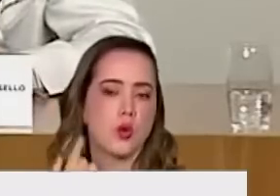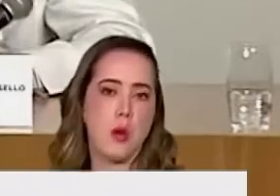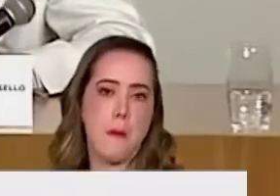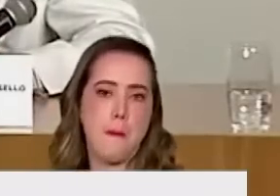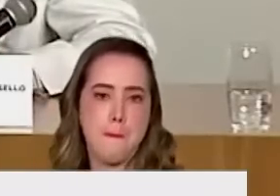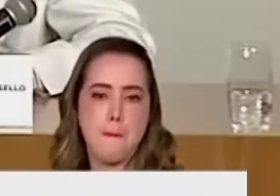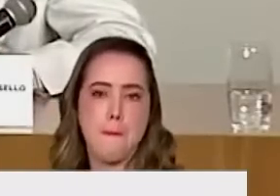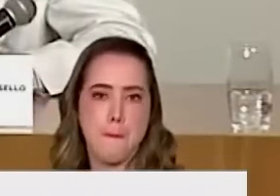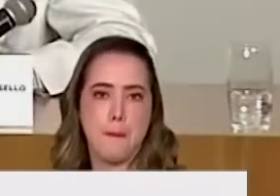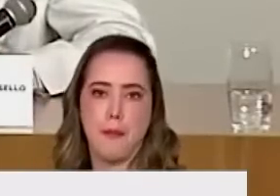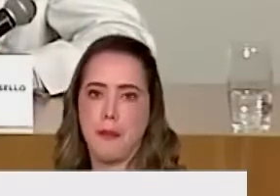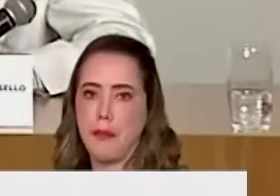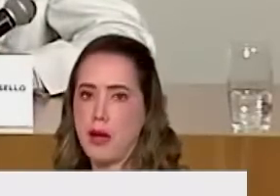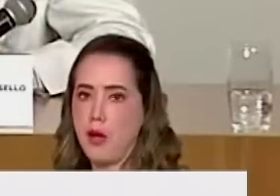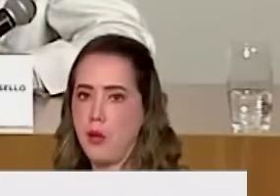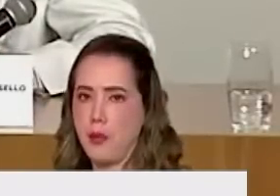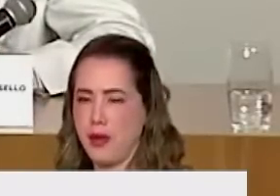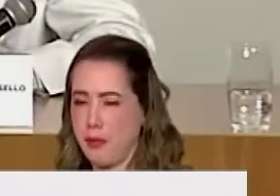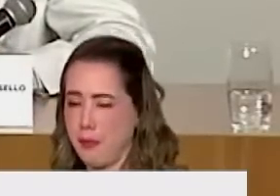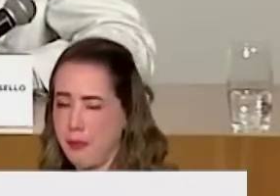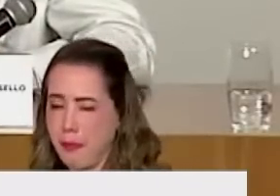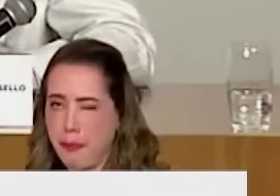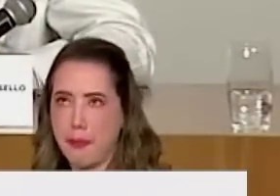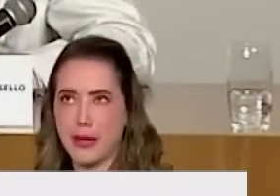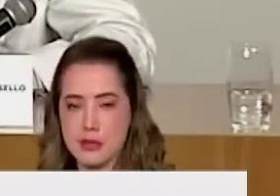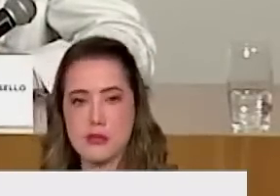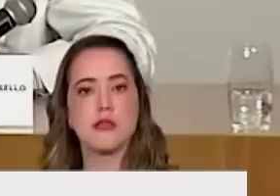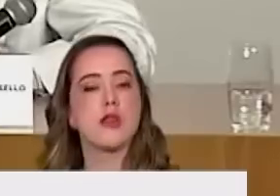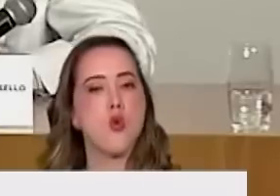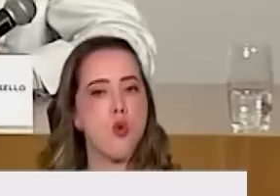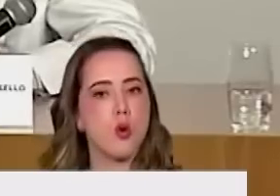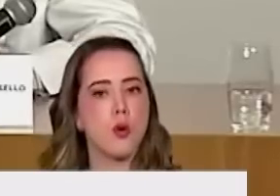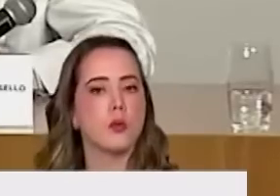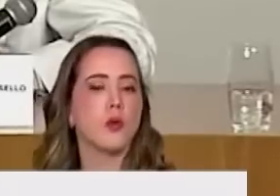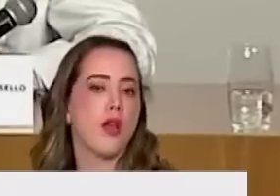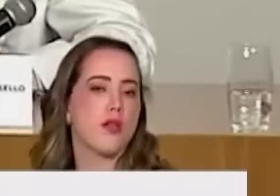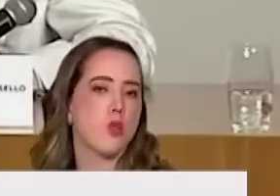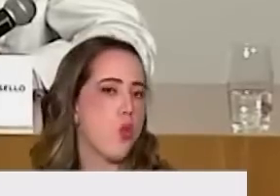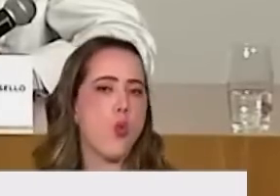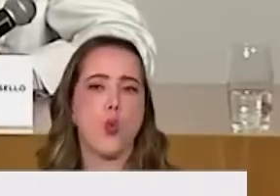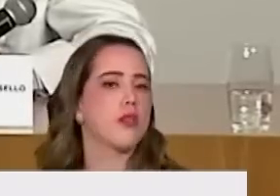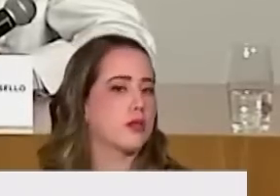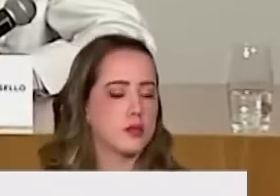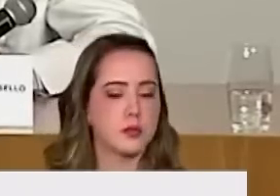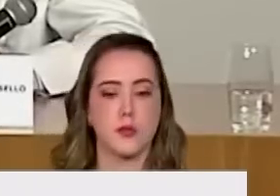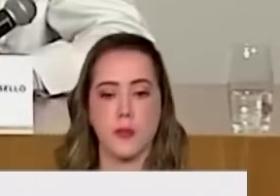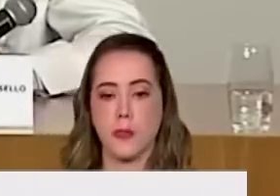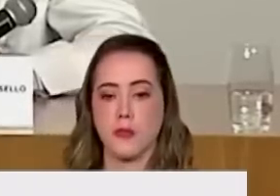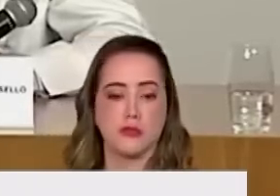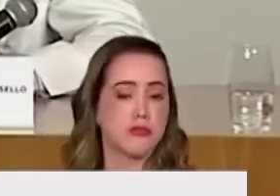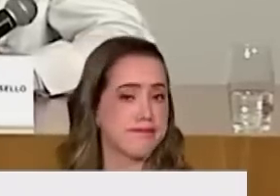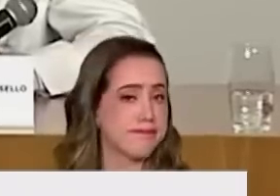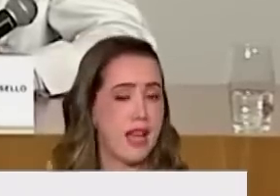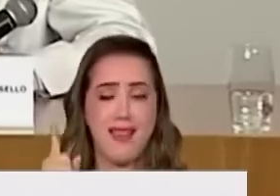algum repouso especial? Não. Segundo a própria especialista, como falei, doutora Helena Foro, não. O